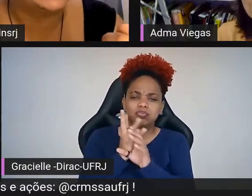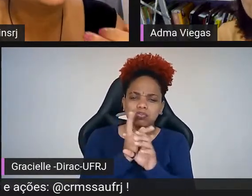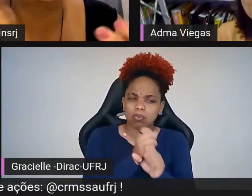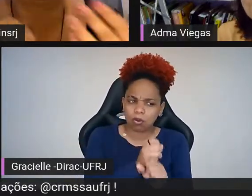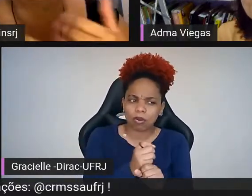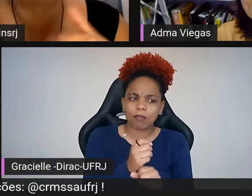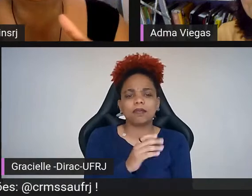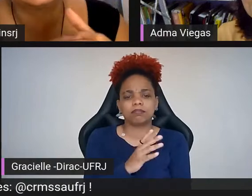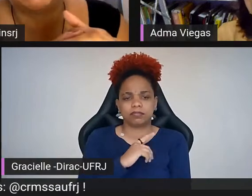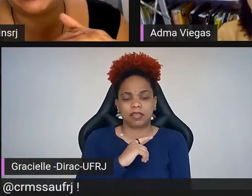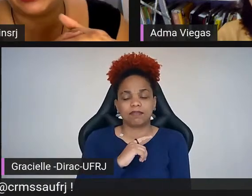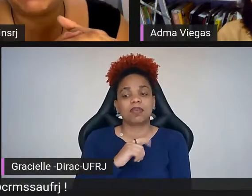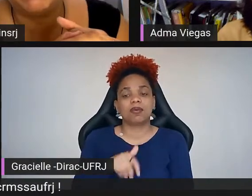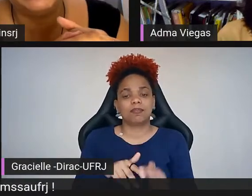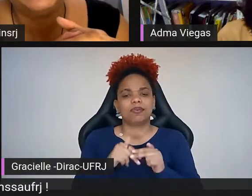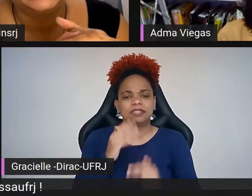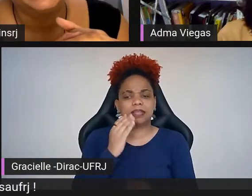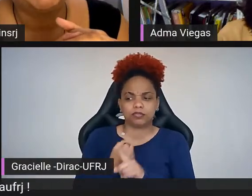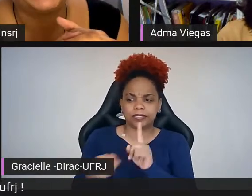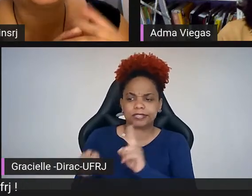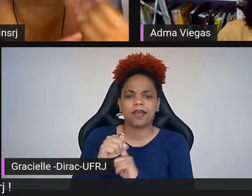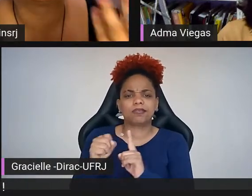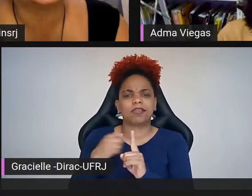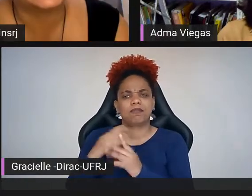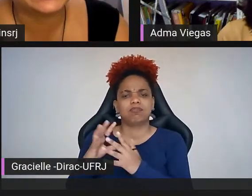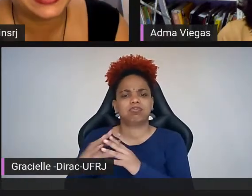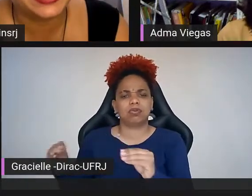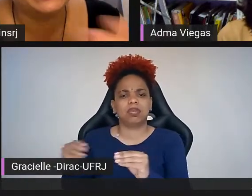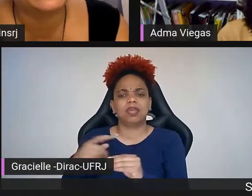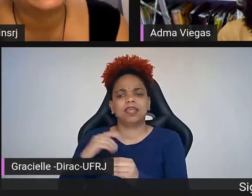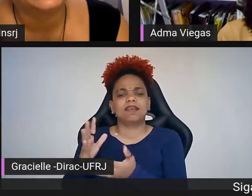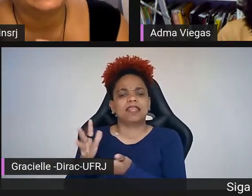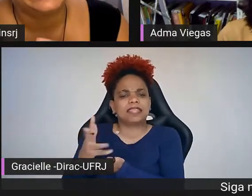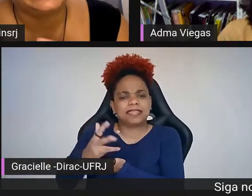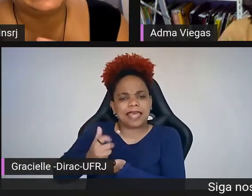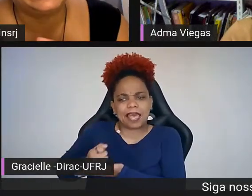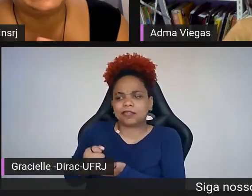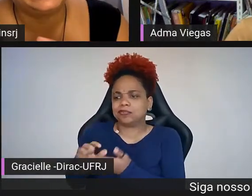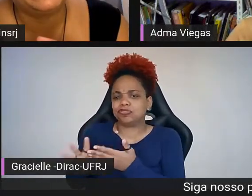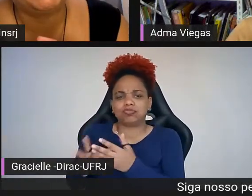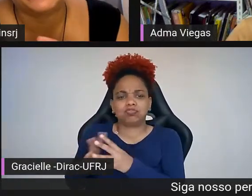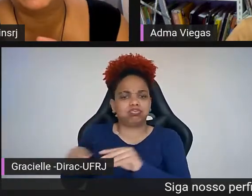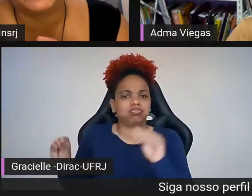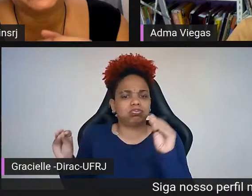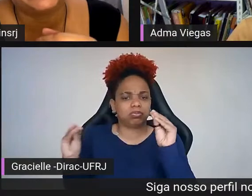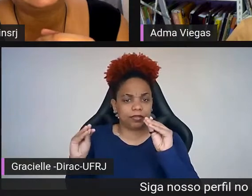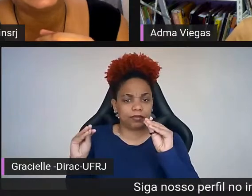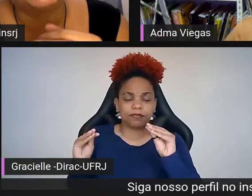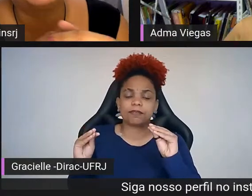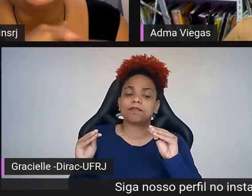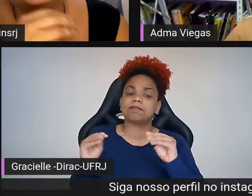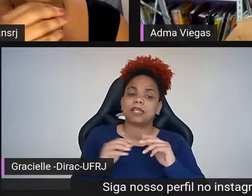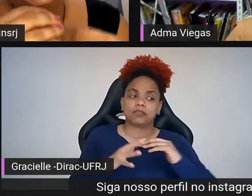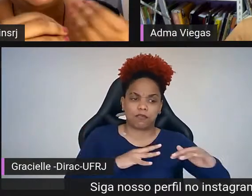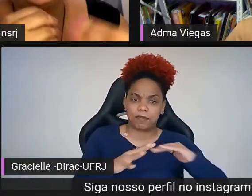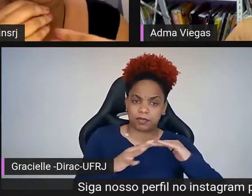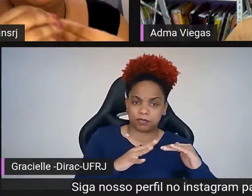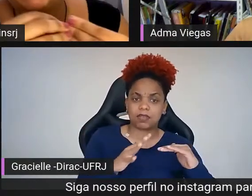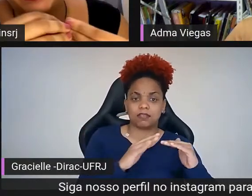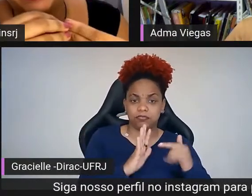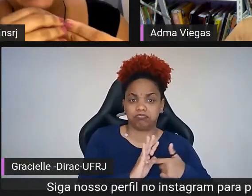apagamento de dados, fazem esse trabalho hercúleo para construir esses dados. Mas o IBGE traz uma